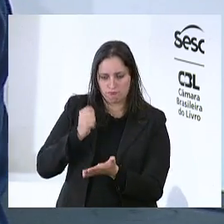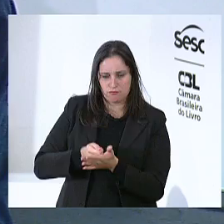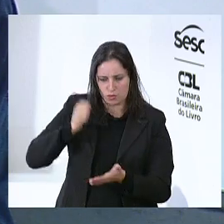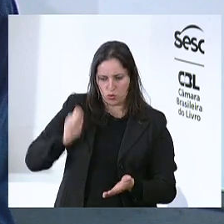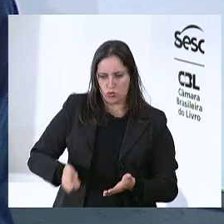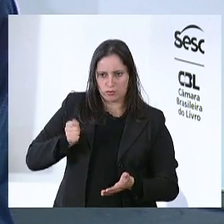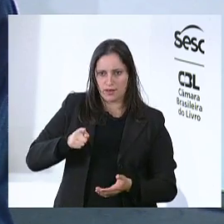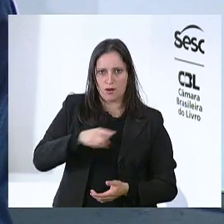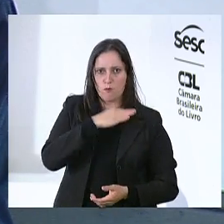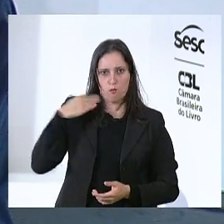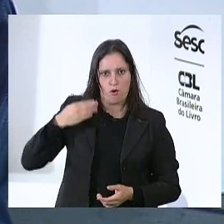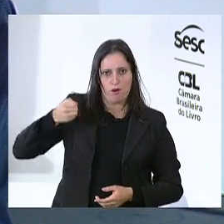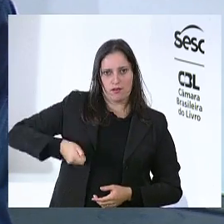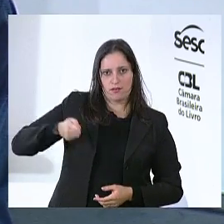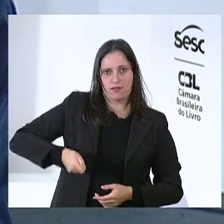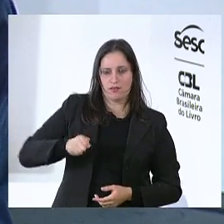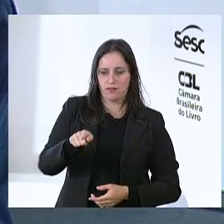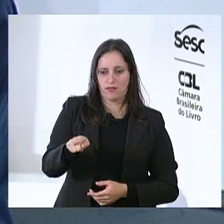né?